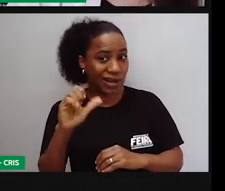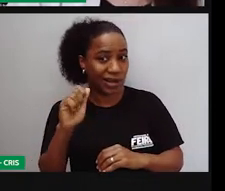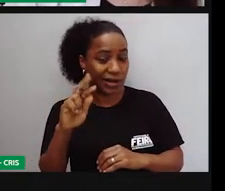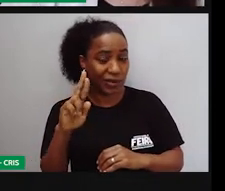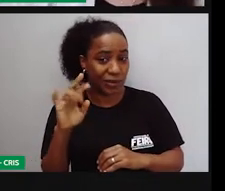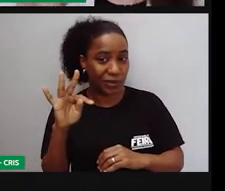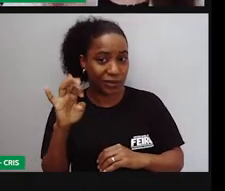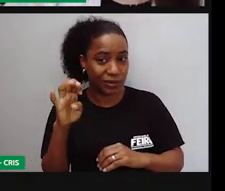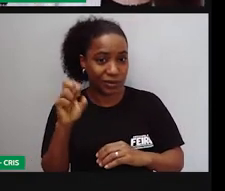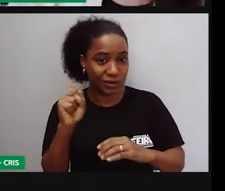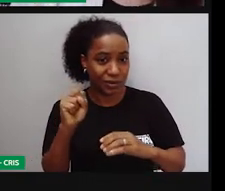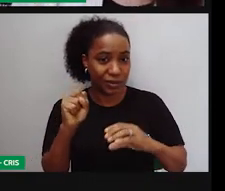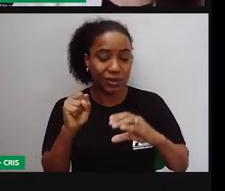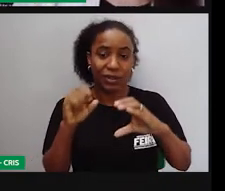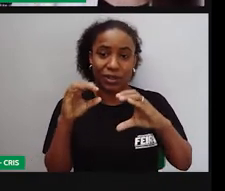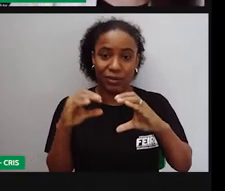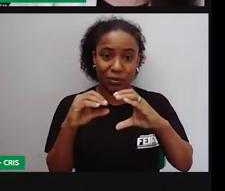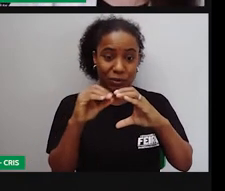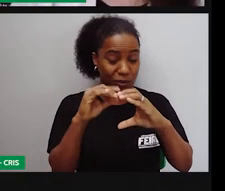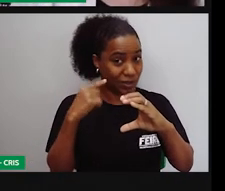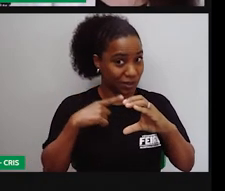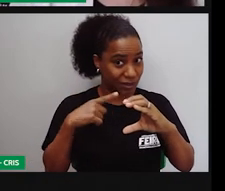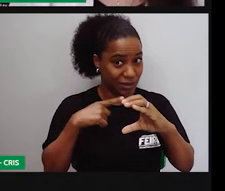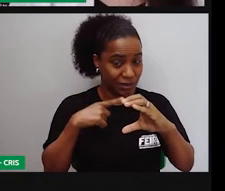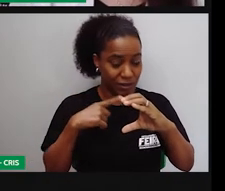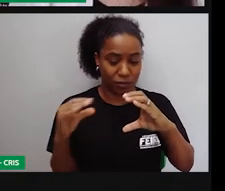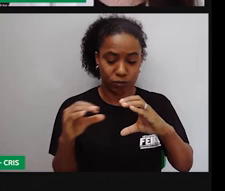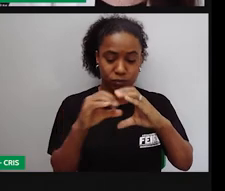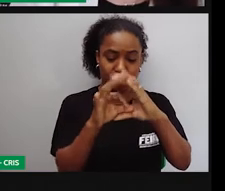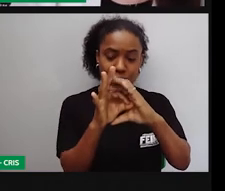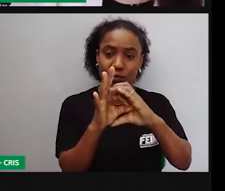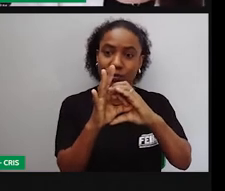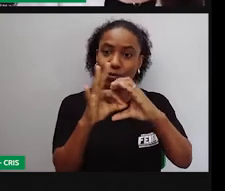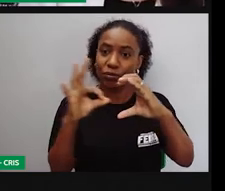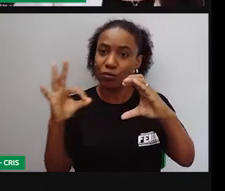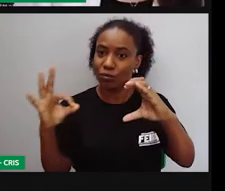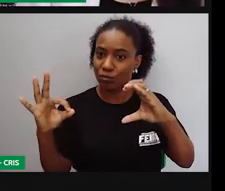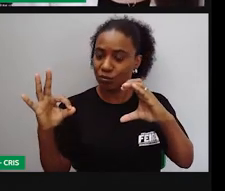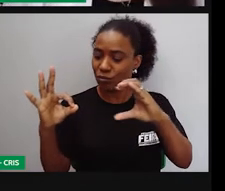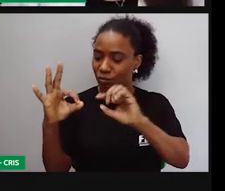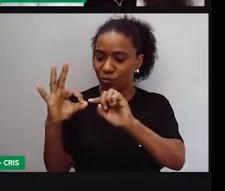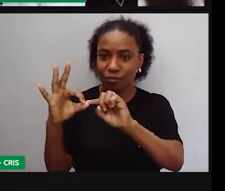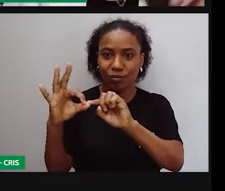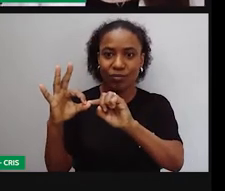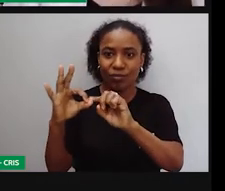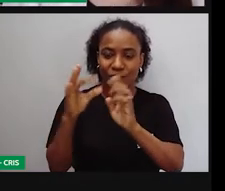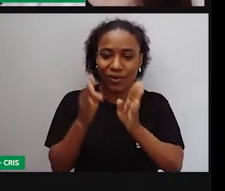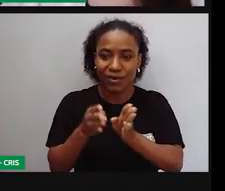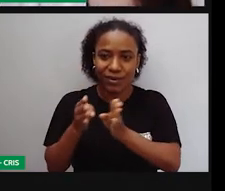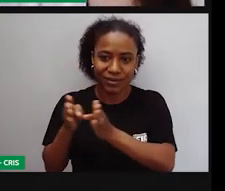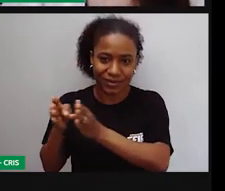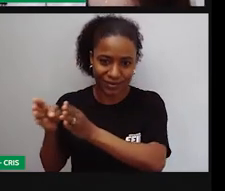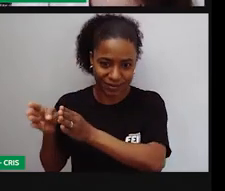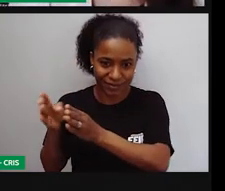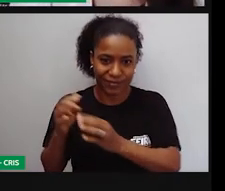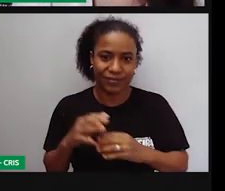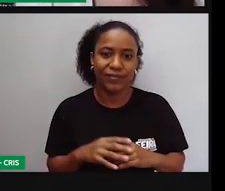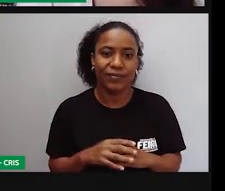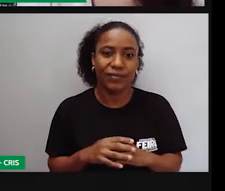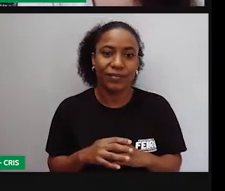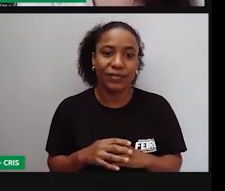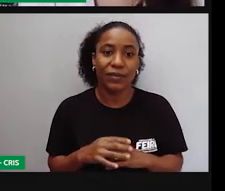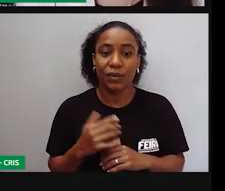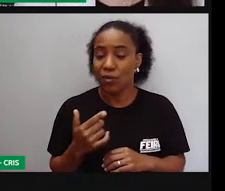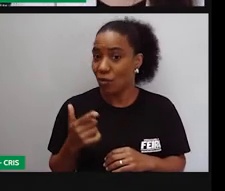material genético fica no núcleo. É uma grande diferença, tá? Temos também a segunda característica para os